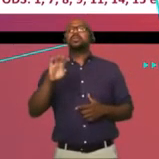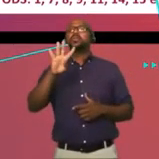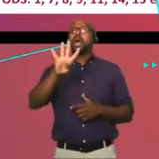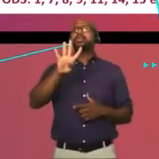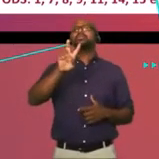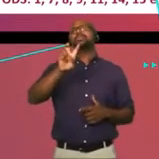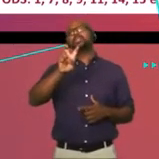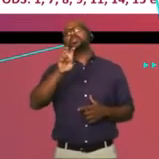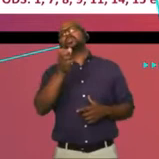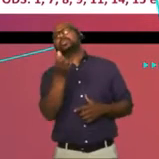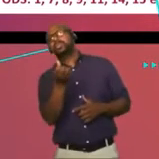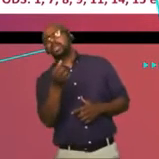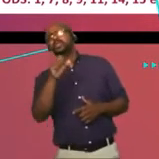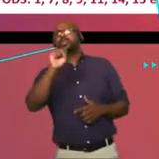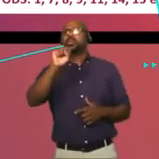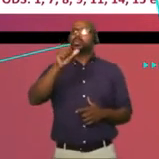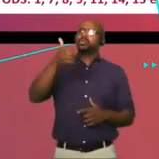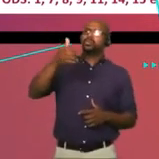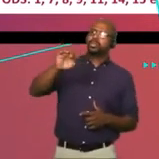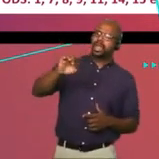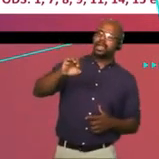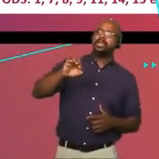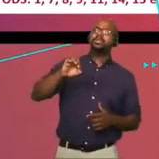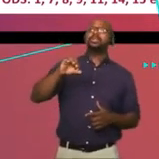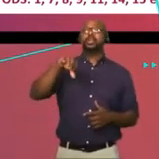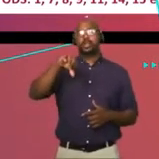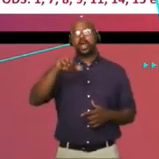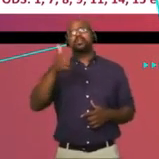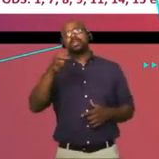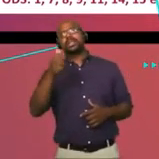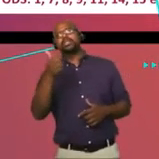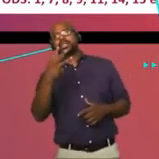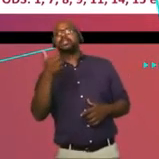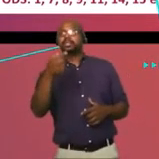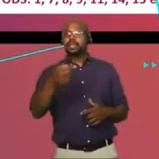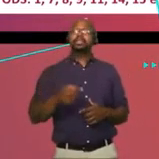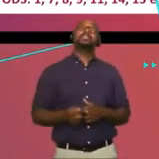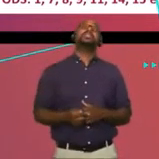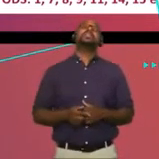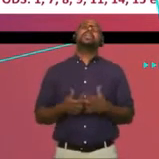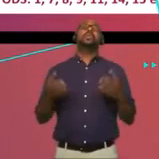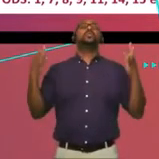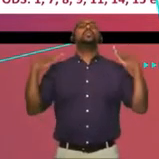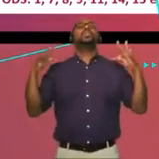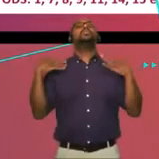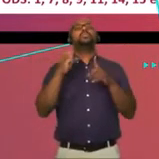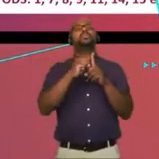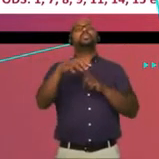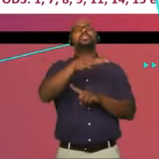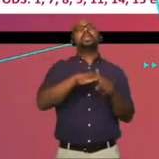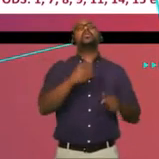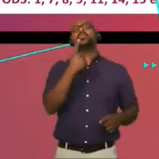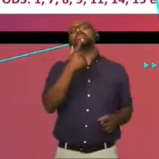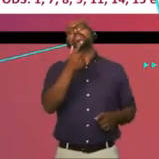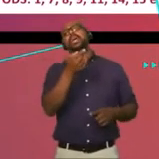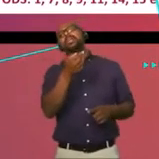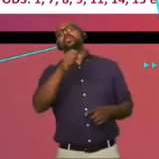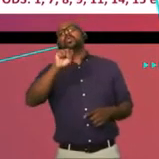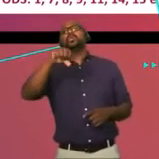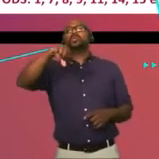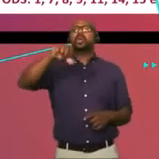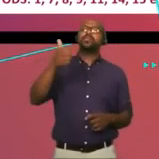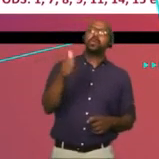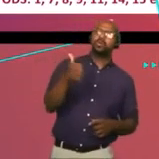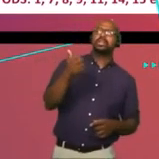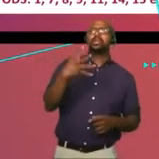4 5 6 8 10 9317 no turismo social um 7 8 9